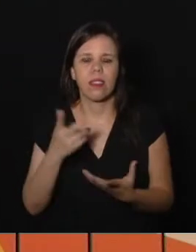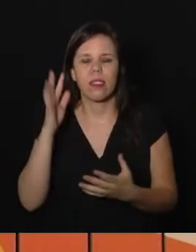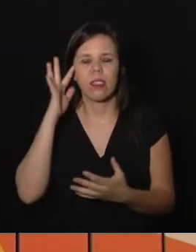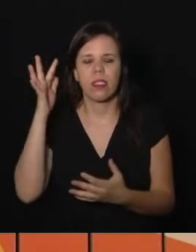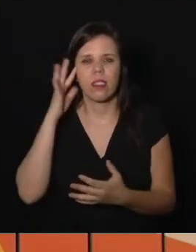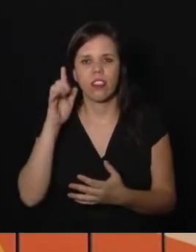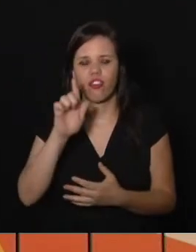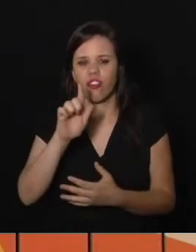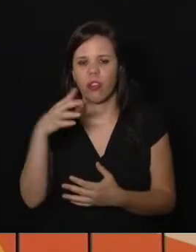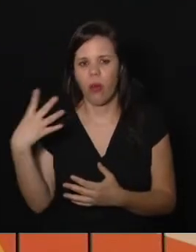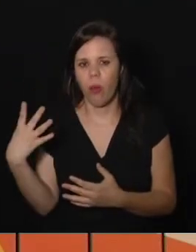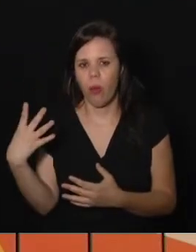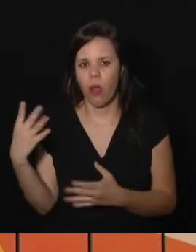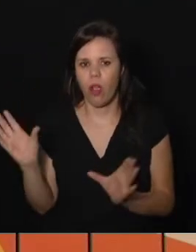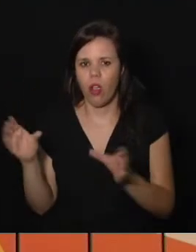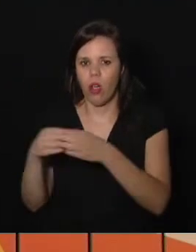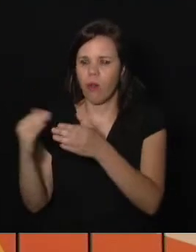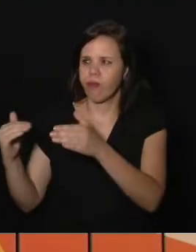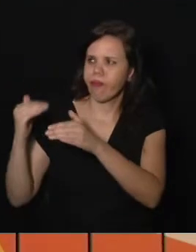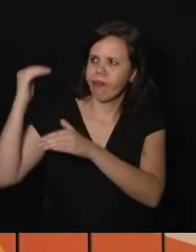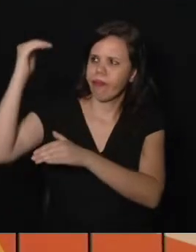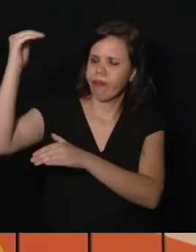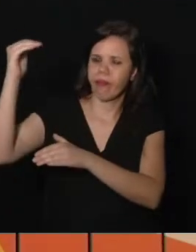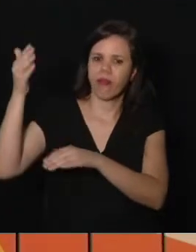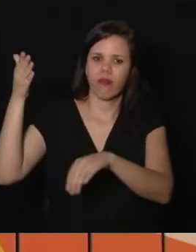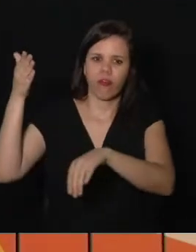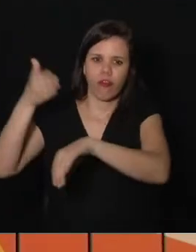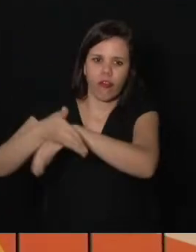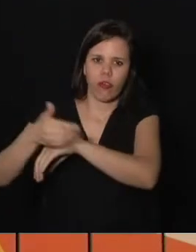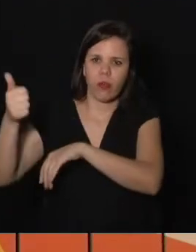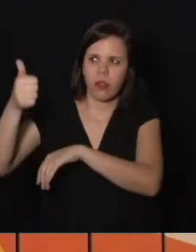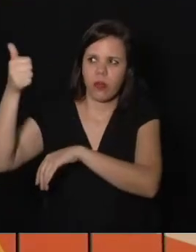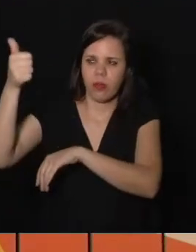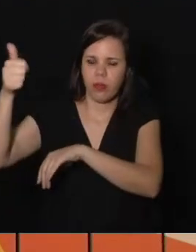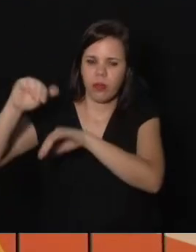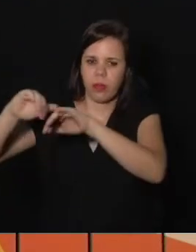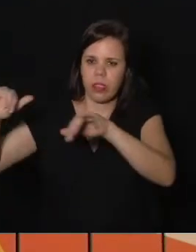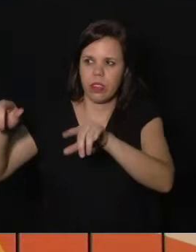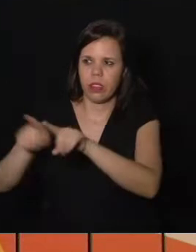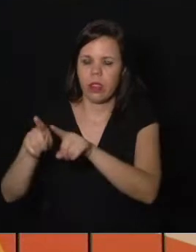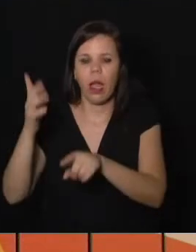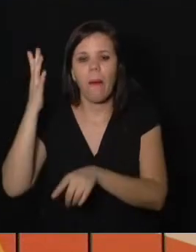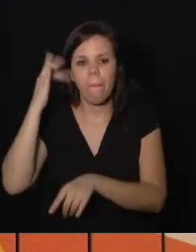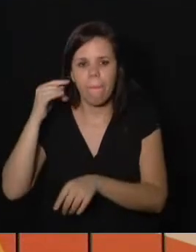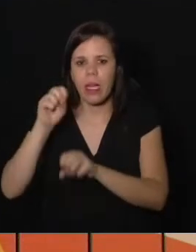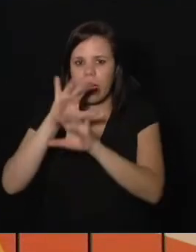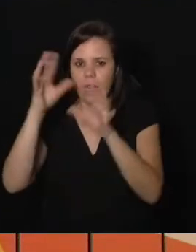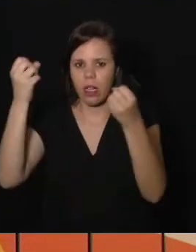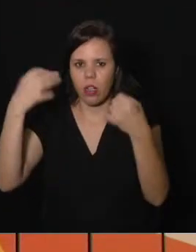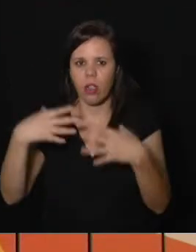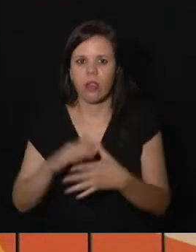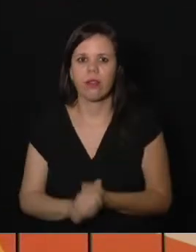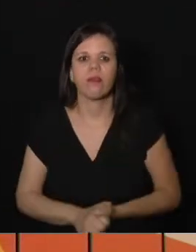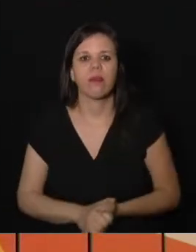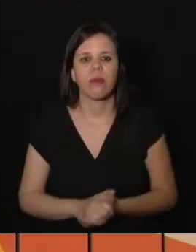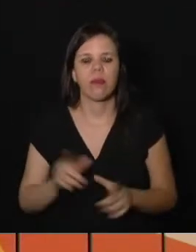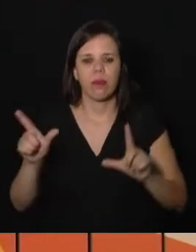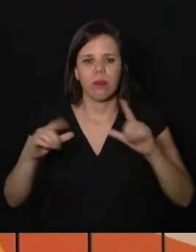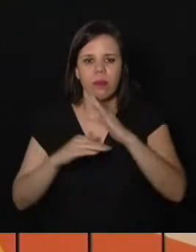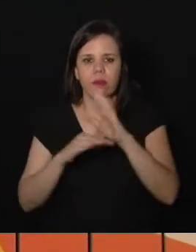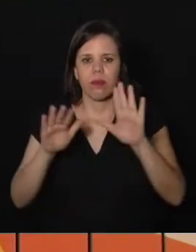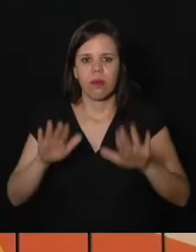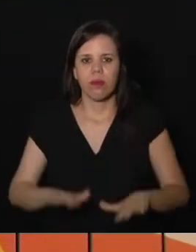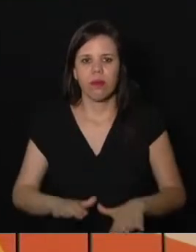com o G4, o grupo que conquista o acesso à primeira divisão. E amanhã, é claro, a gente conta essa história. O Jornal